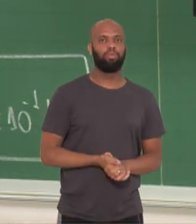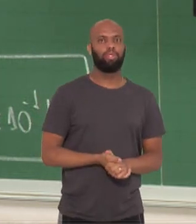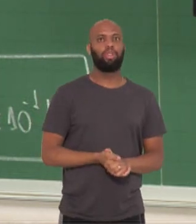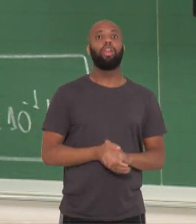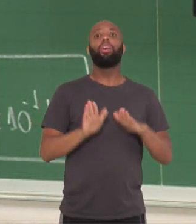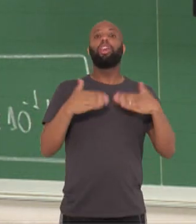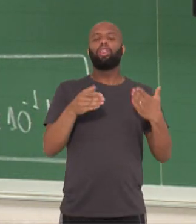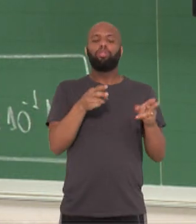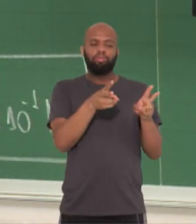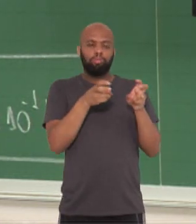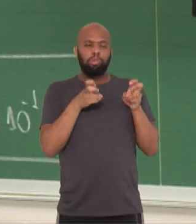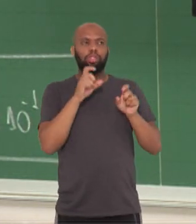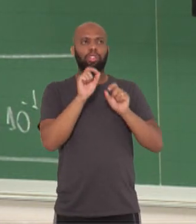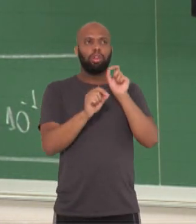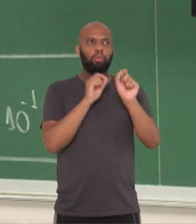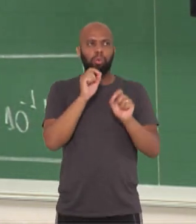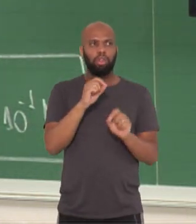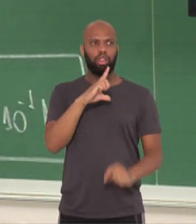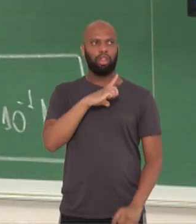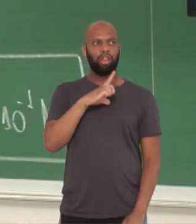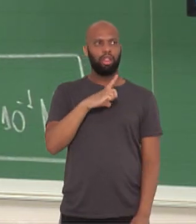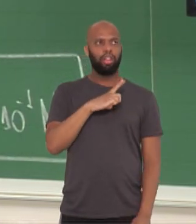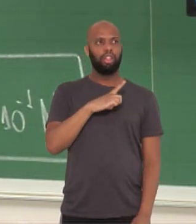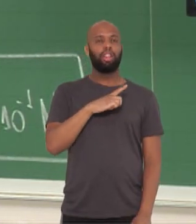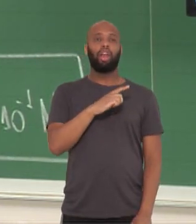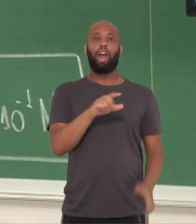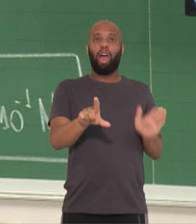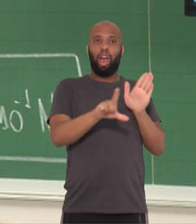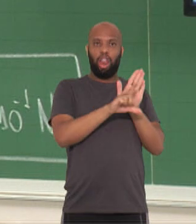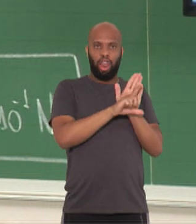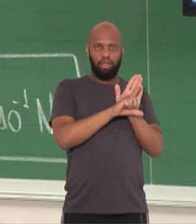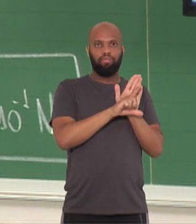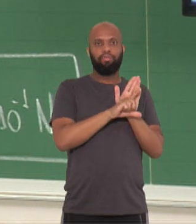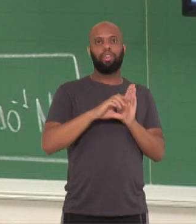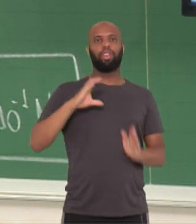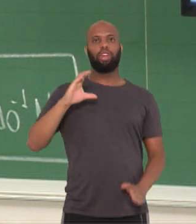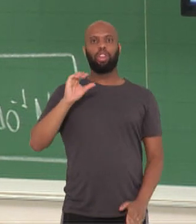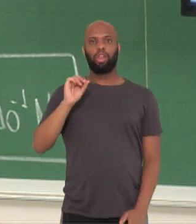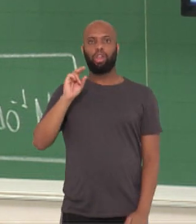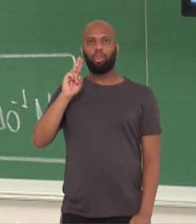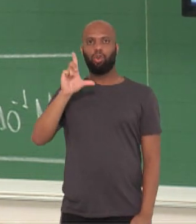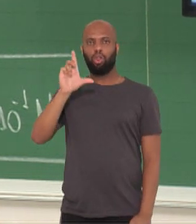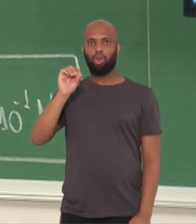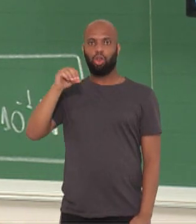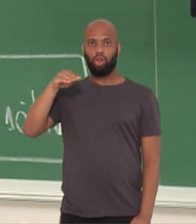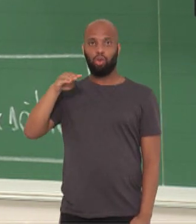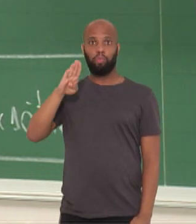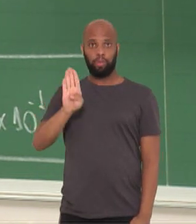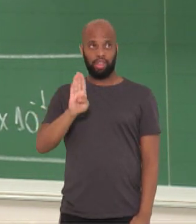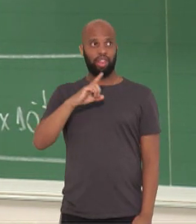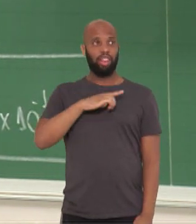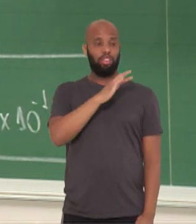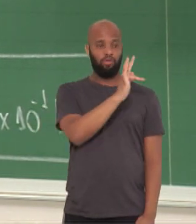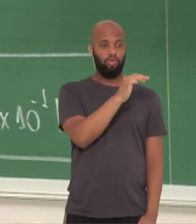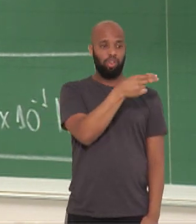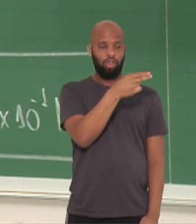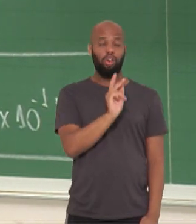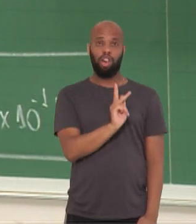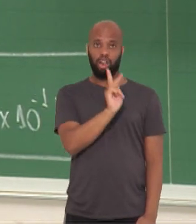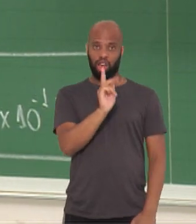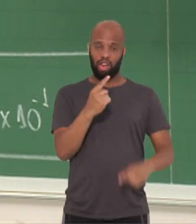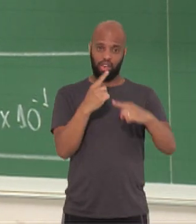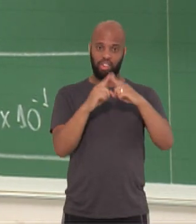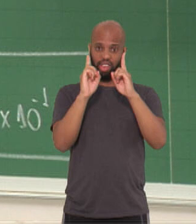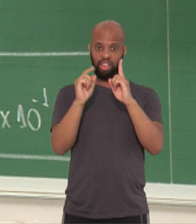Aqui perceba que nós vamos utilizar a lei de Coulomb. Então está aqui, força igual K